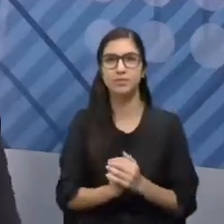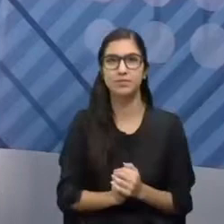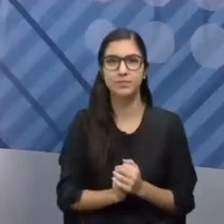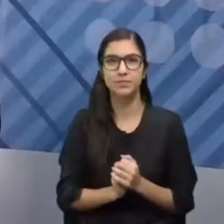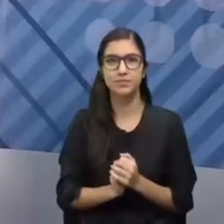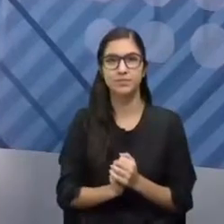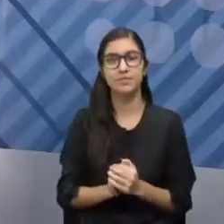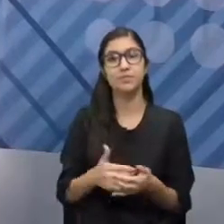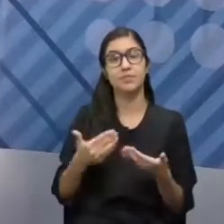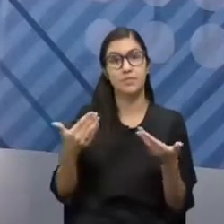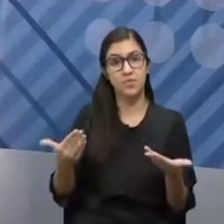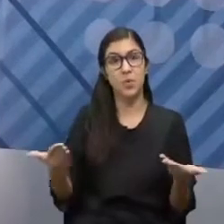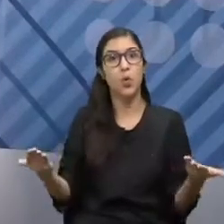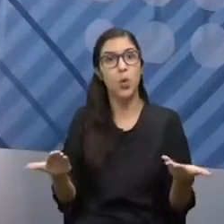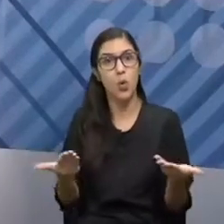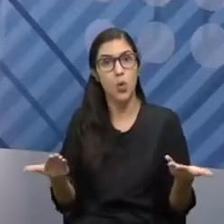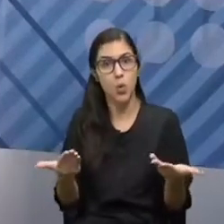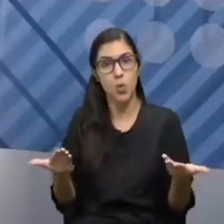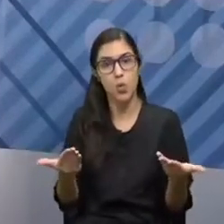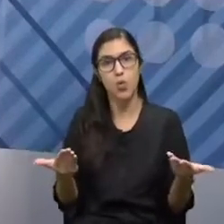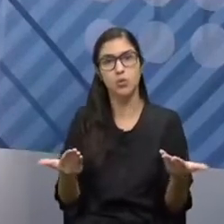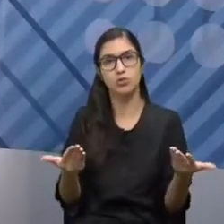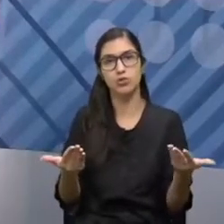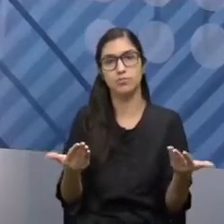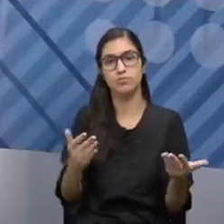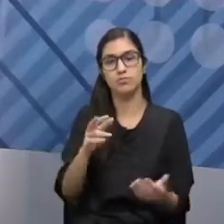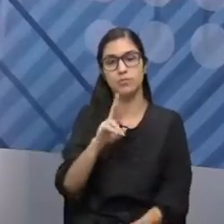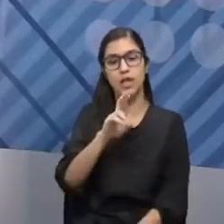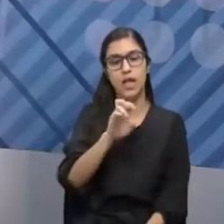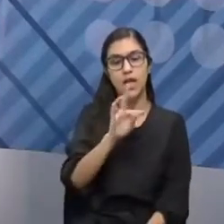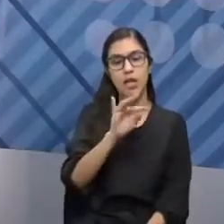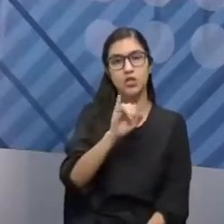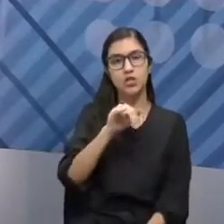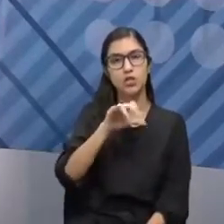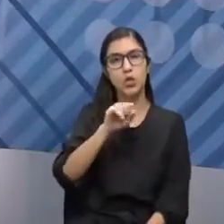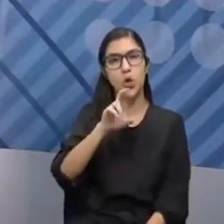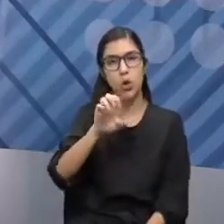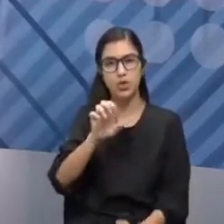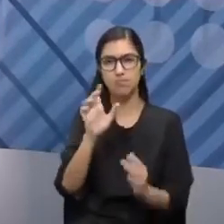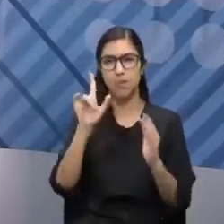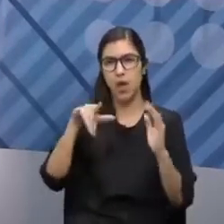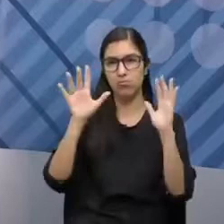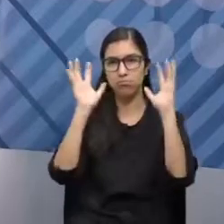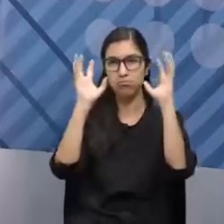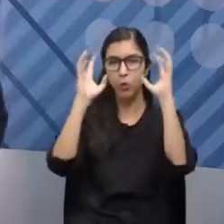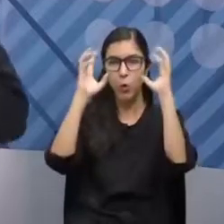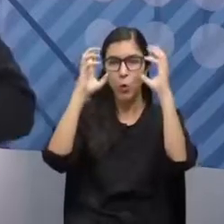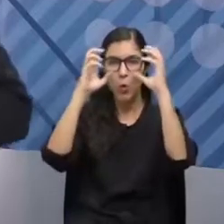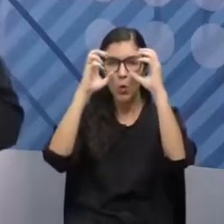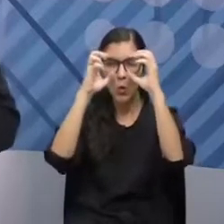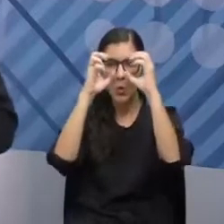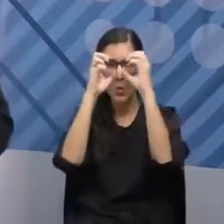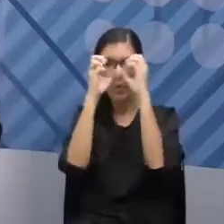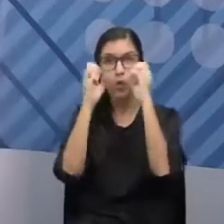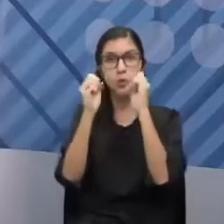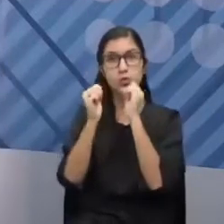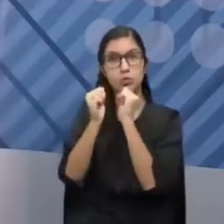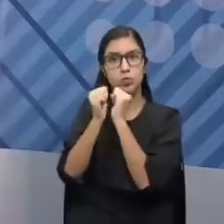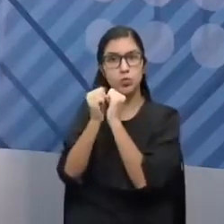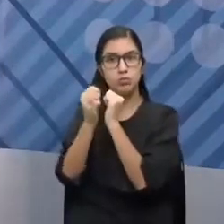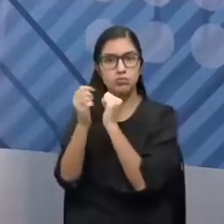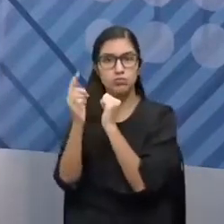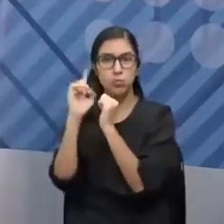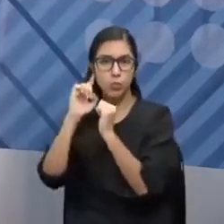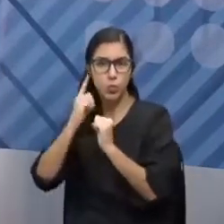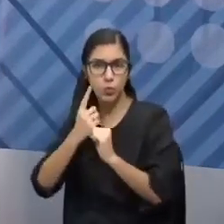Então, hoje, a retinose pigmentar, junto com a surdez, que é acometida pela síndrome